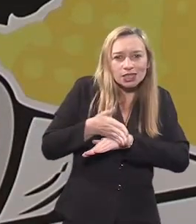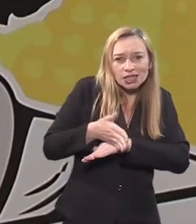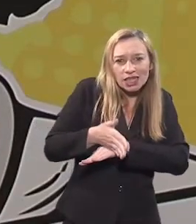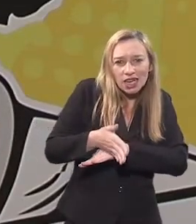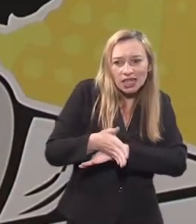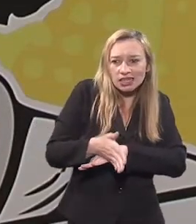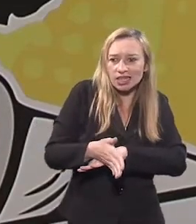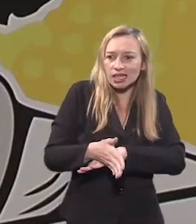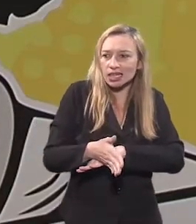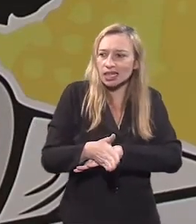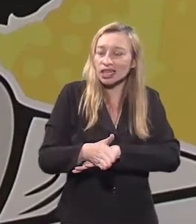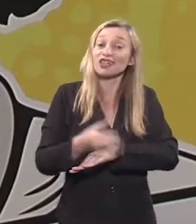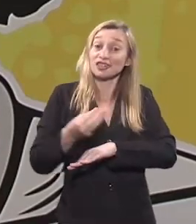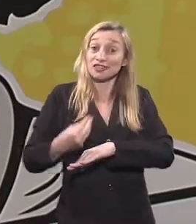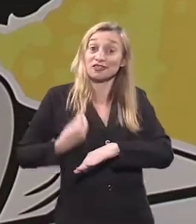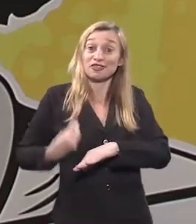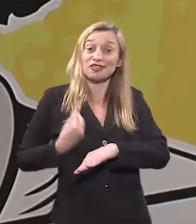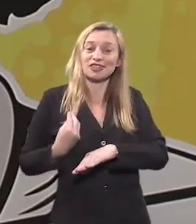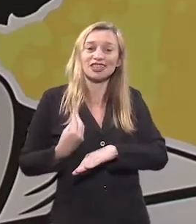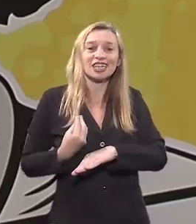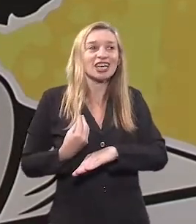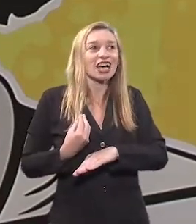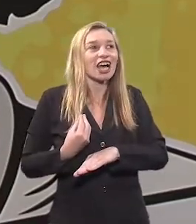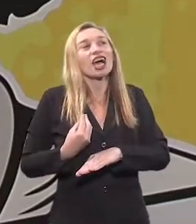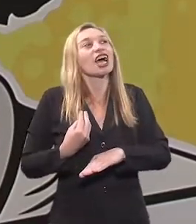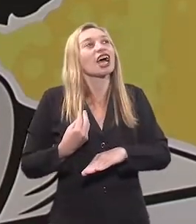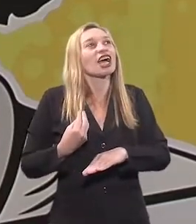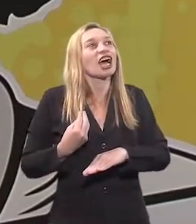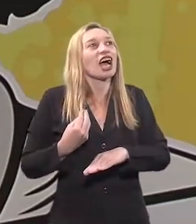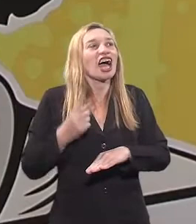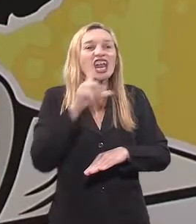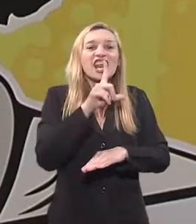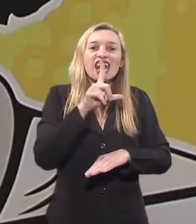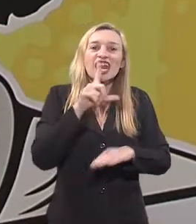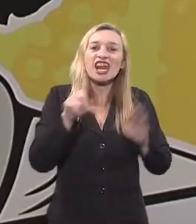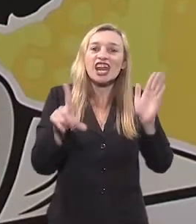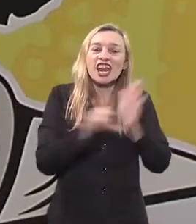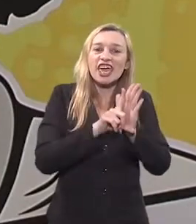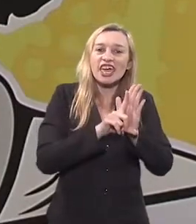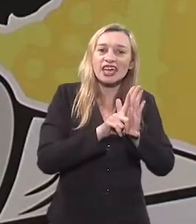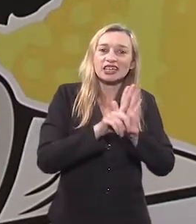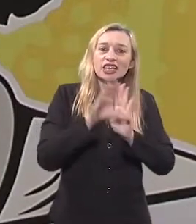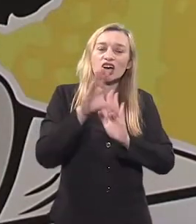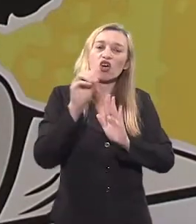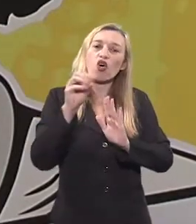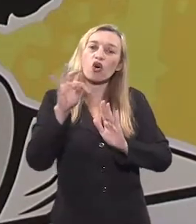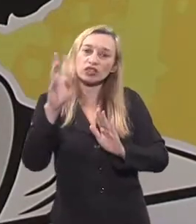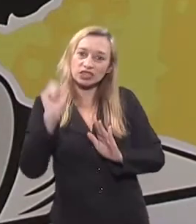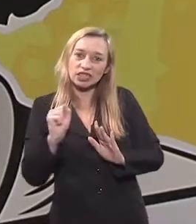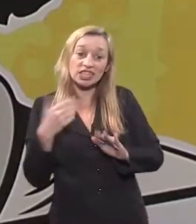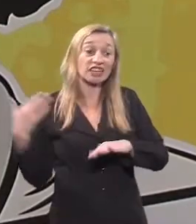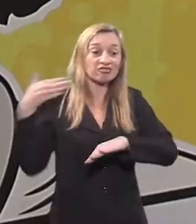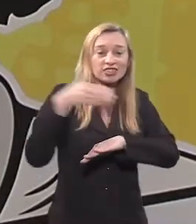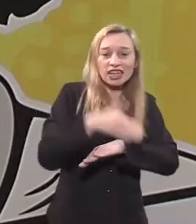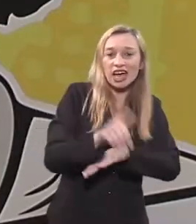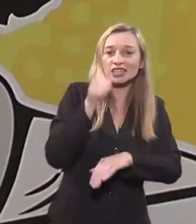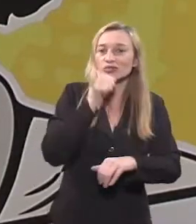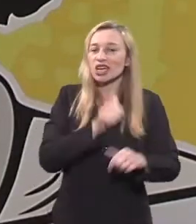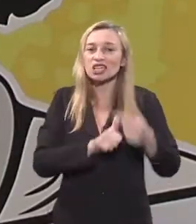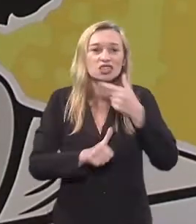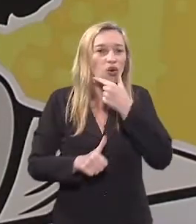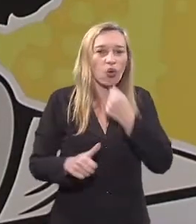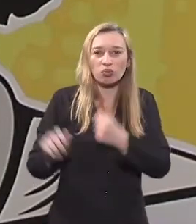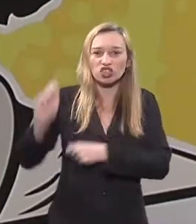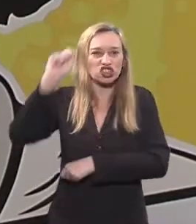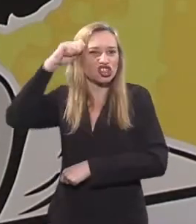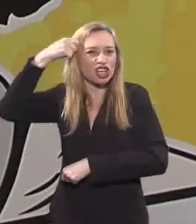entrada, né? E viva ela, a lei das cotas, e é com a entrada de negros e negras